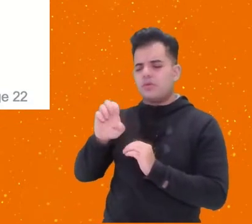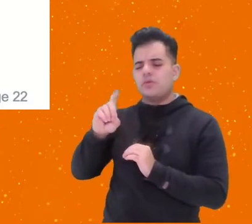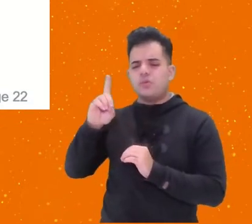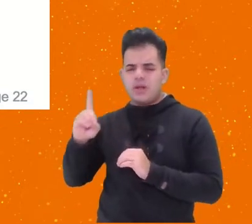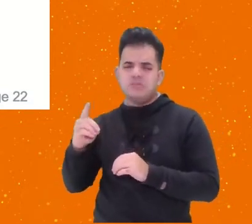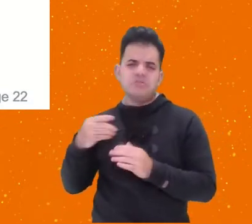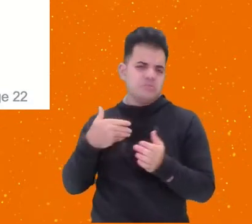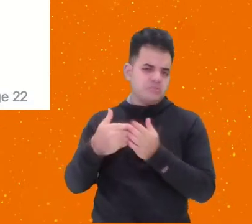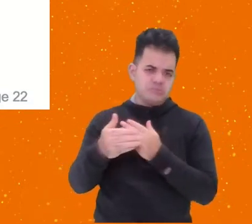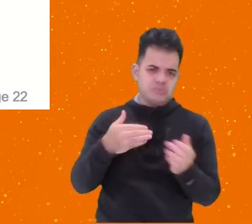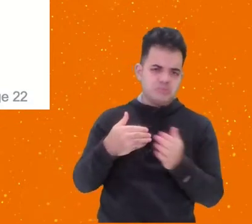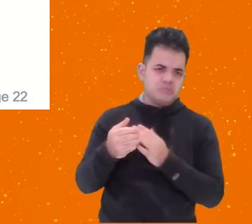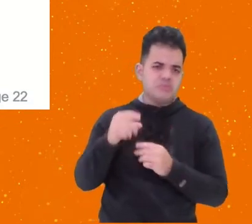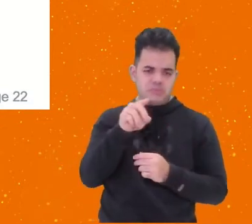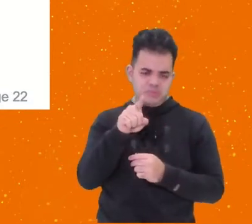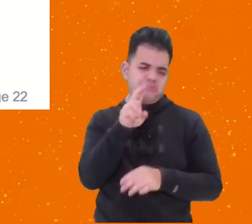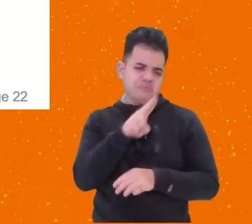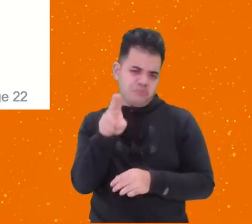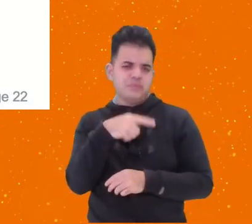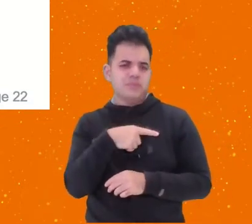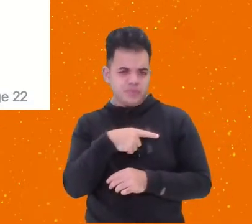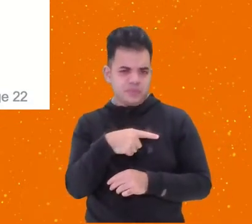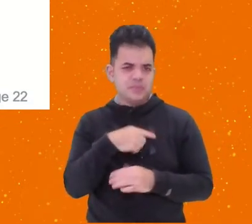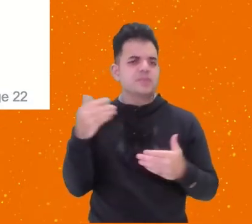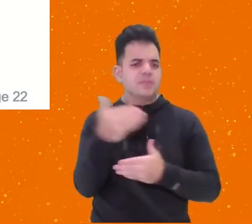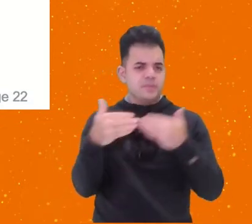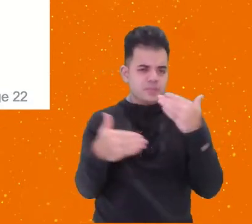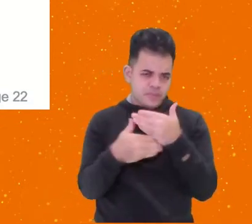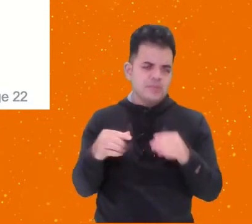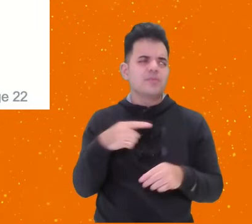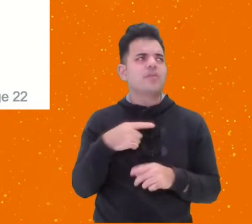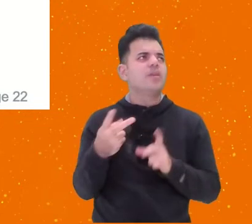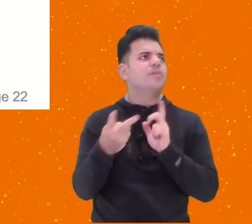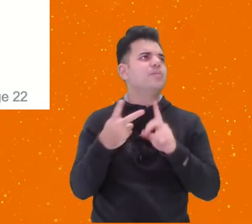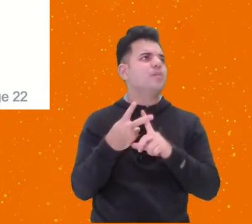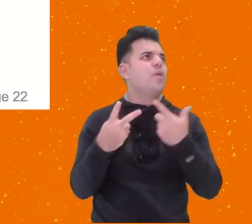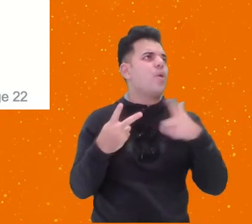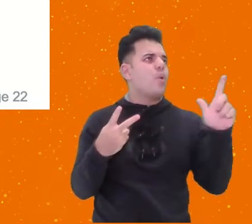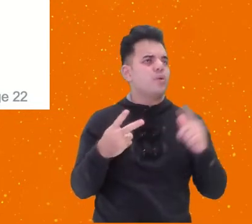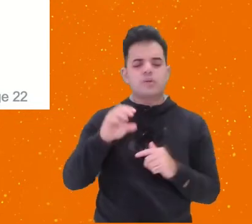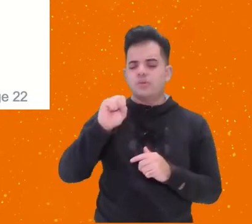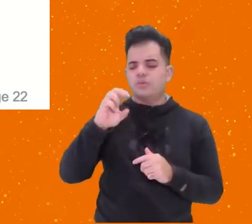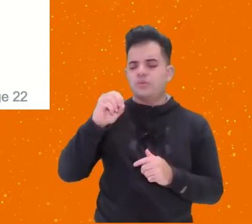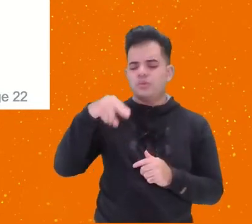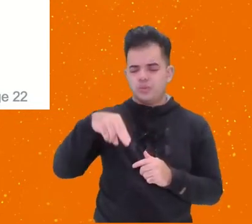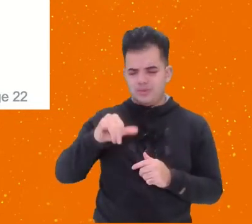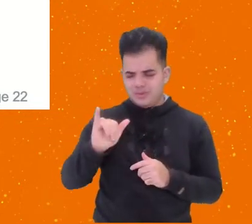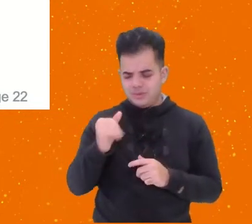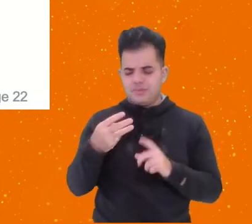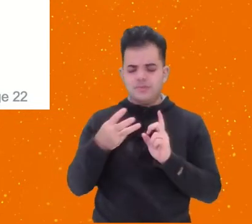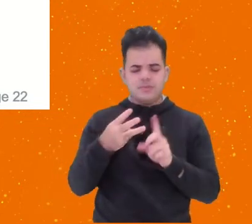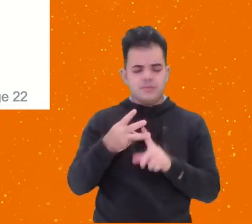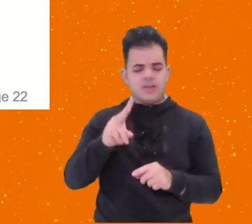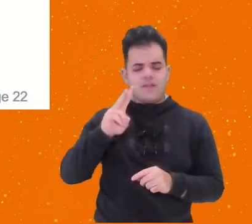o Red. E já tem para Red, já tem para Sony, para Venice. Então